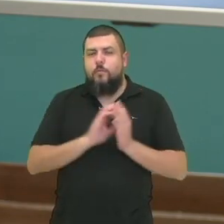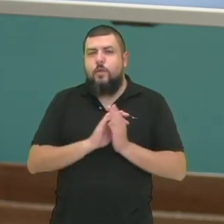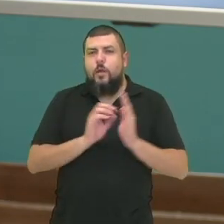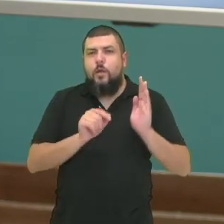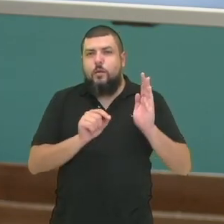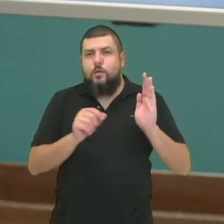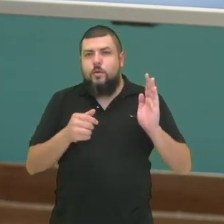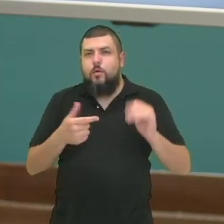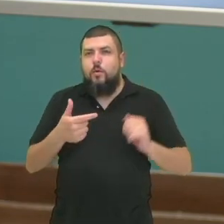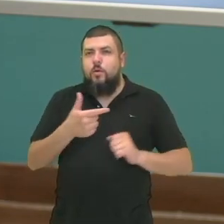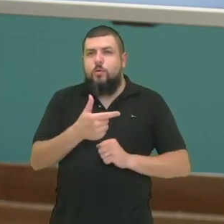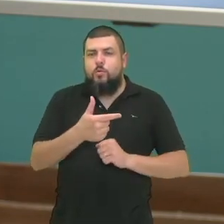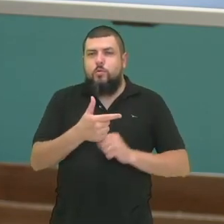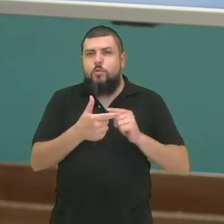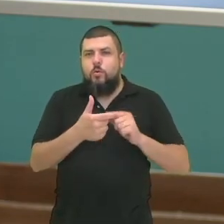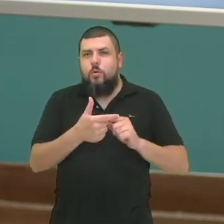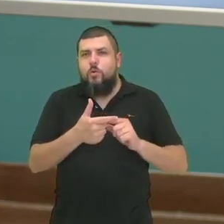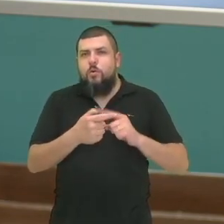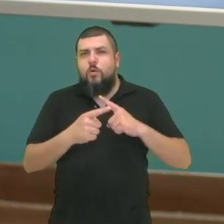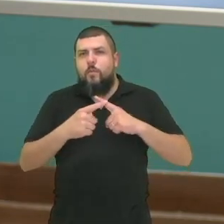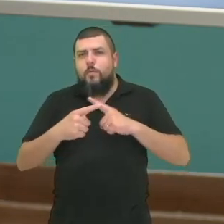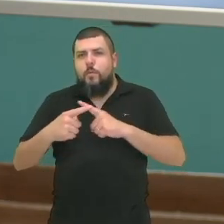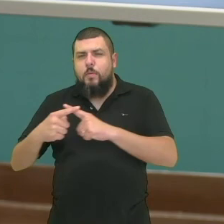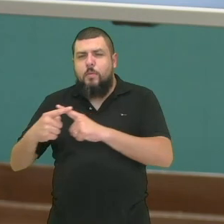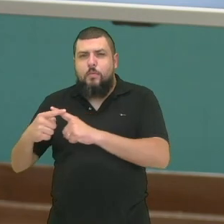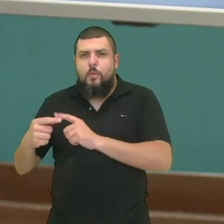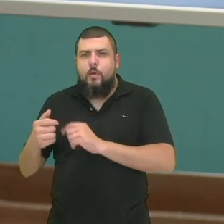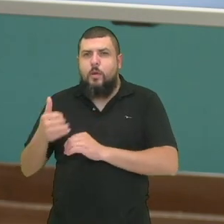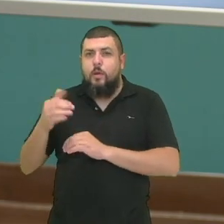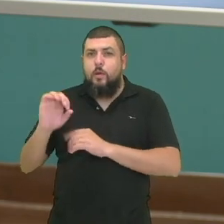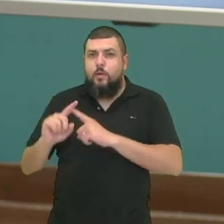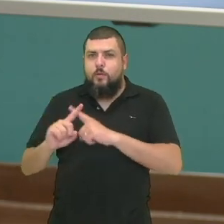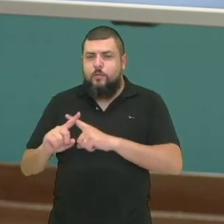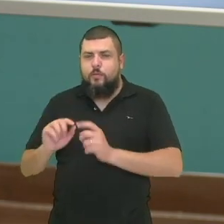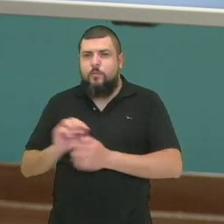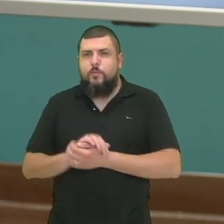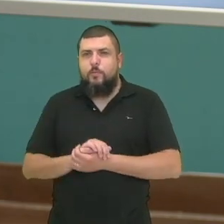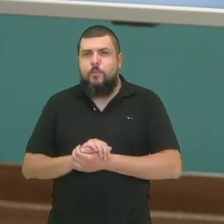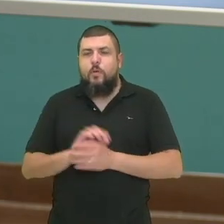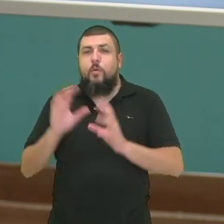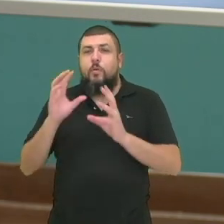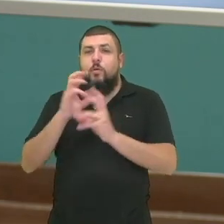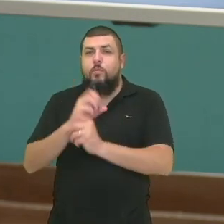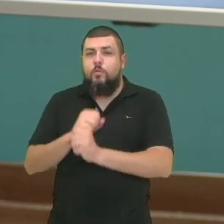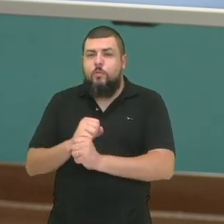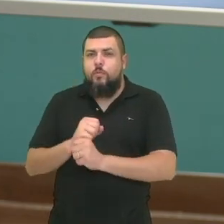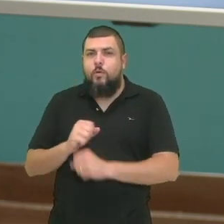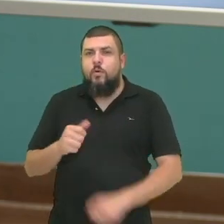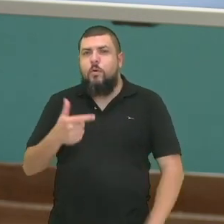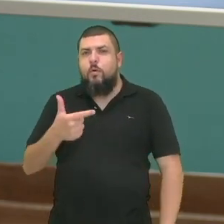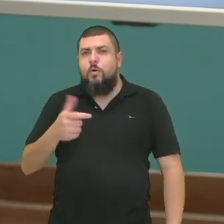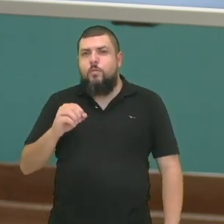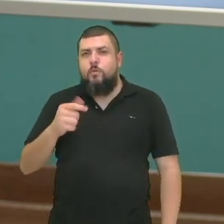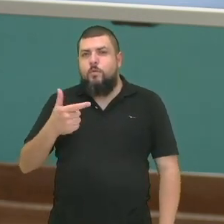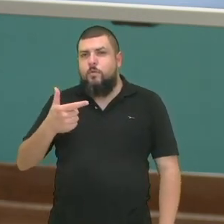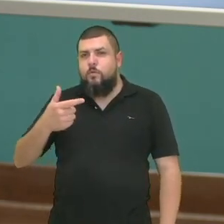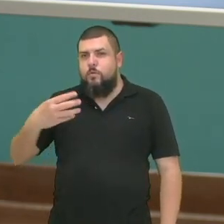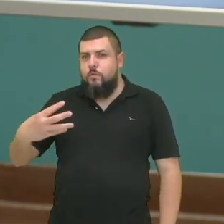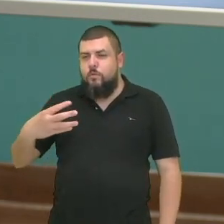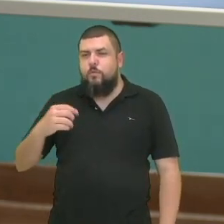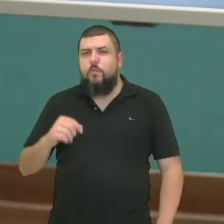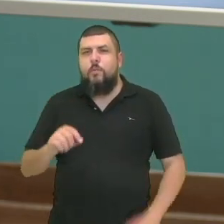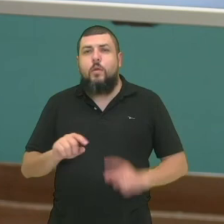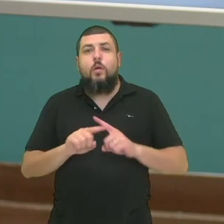base, que é 2, 10 vezes. Nesse caso, eu chego em 1024. Mas eu posso usar também,